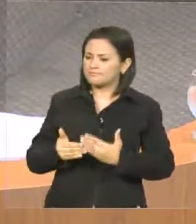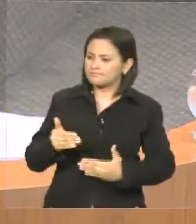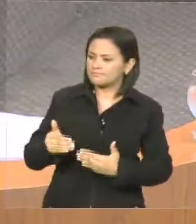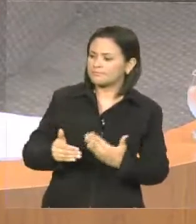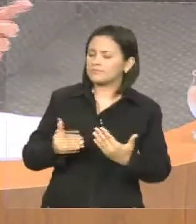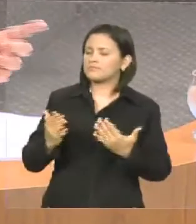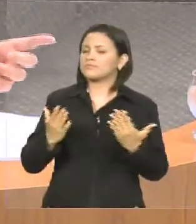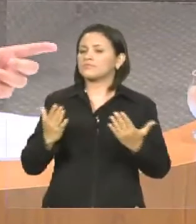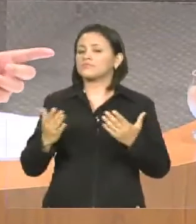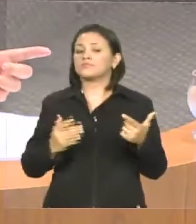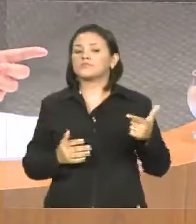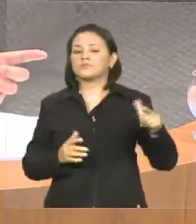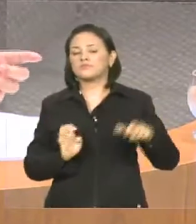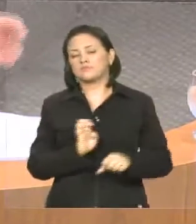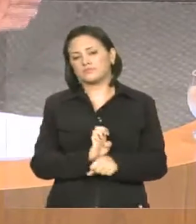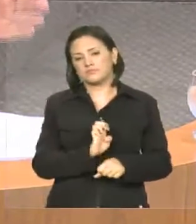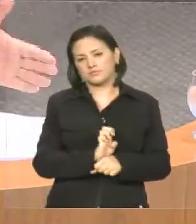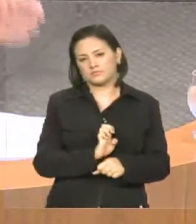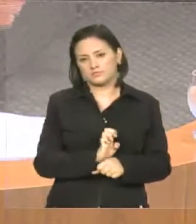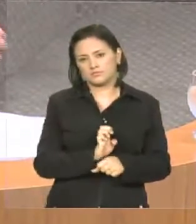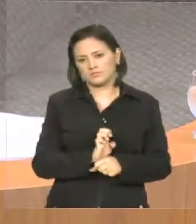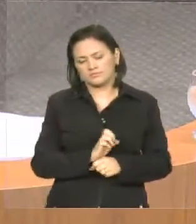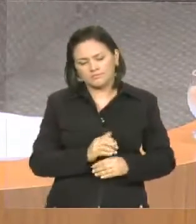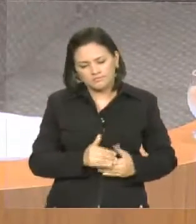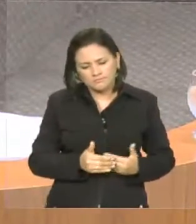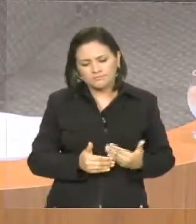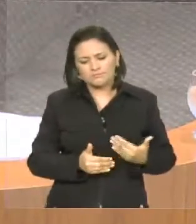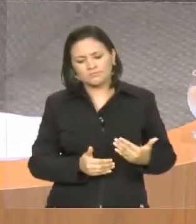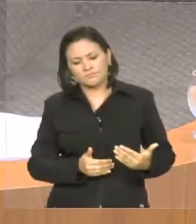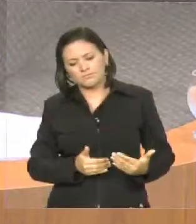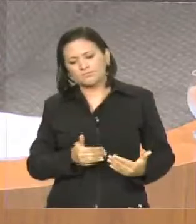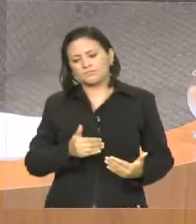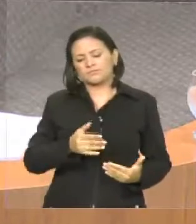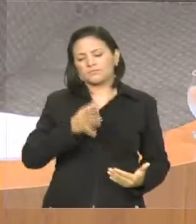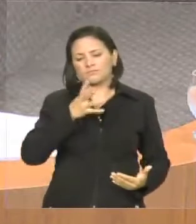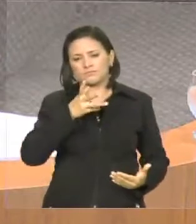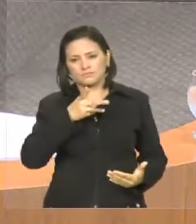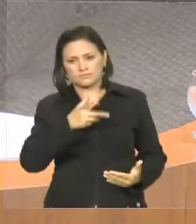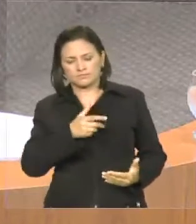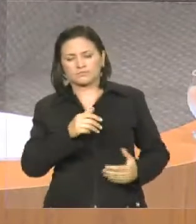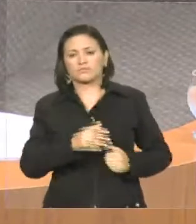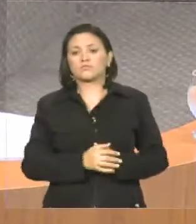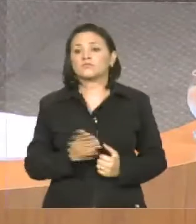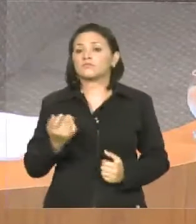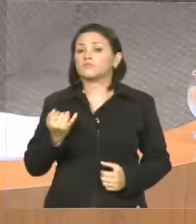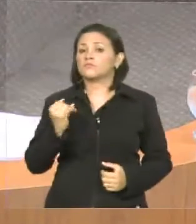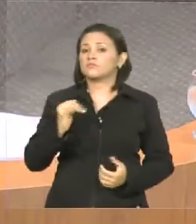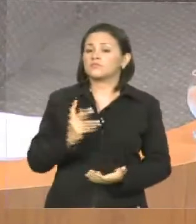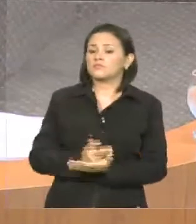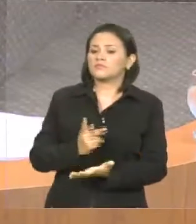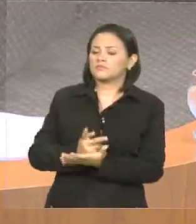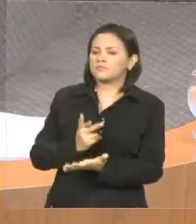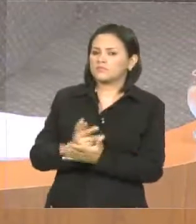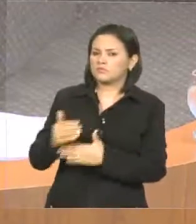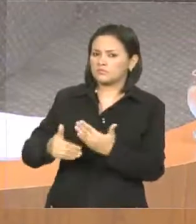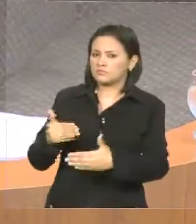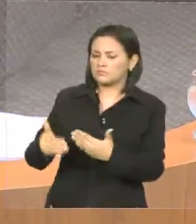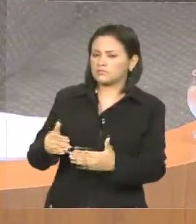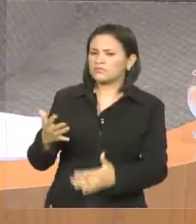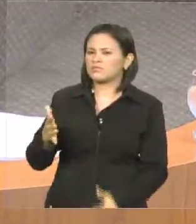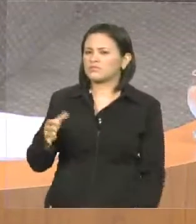brasileiros. E o mais importante, que mantido esse ritmo de crescimento, que é de aproximadamente 0,010 por